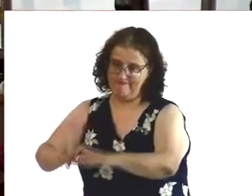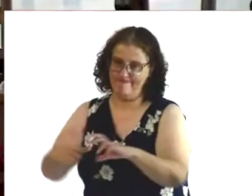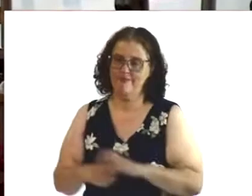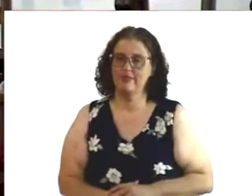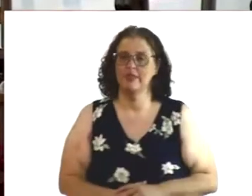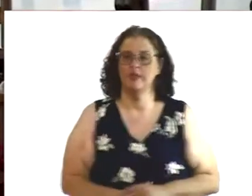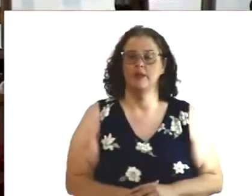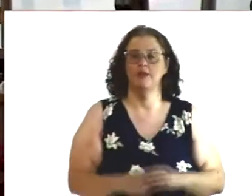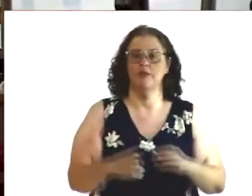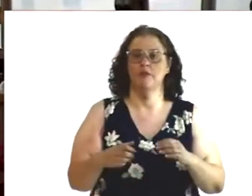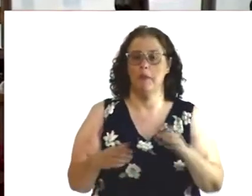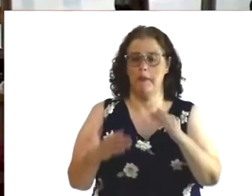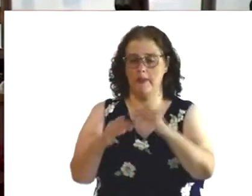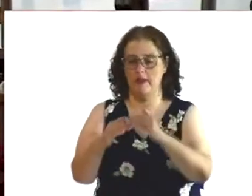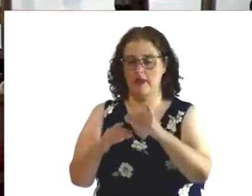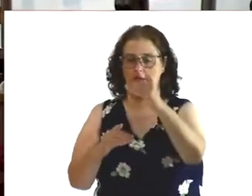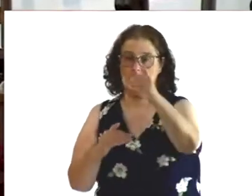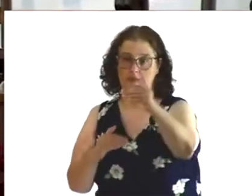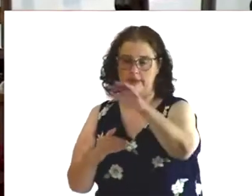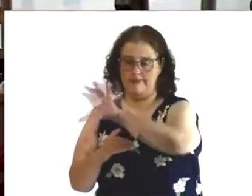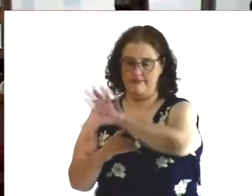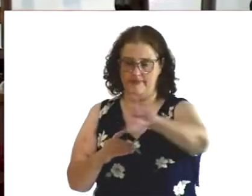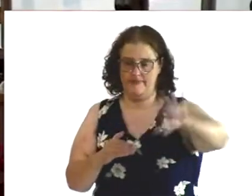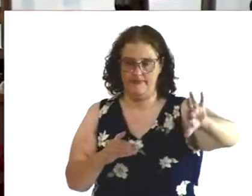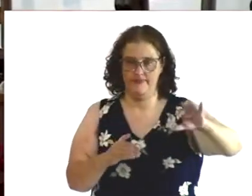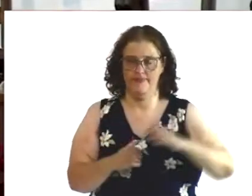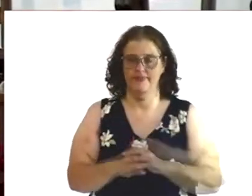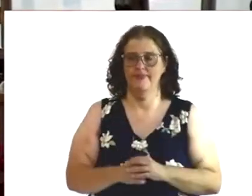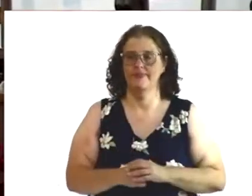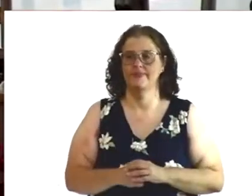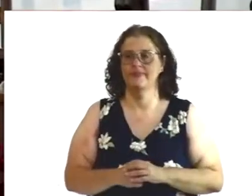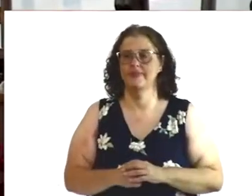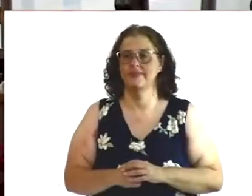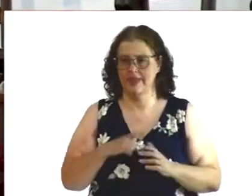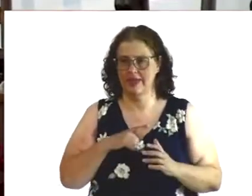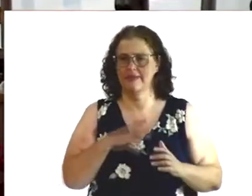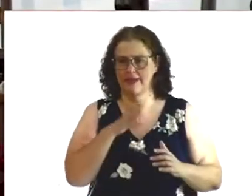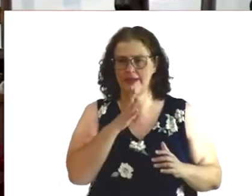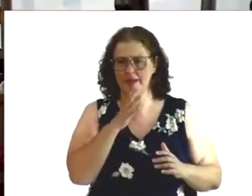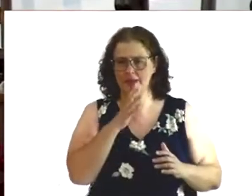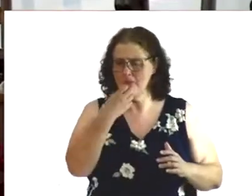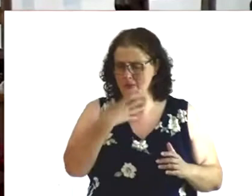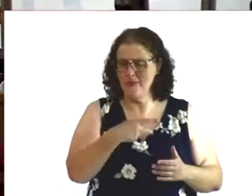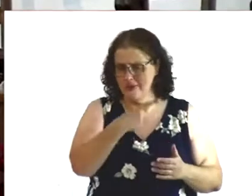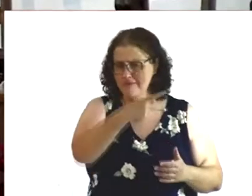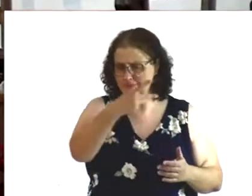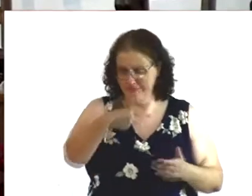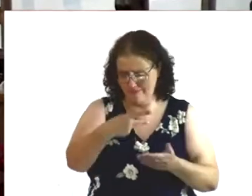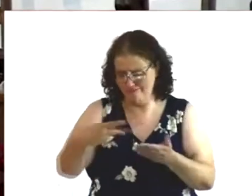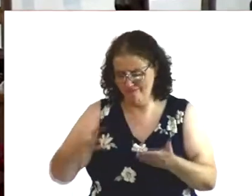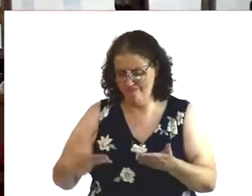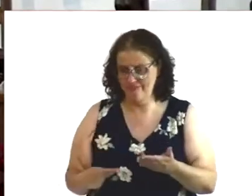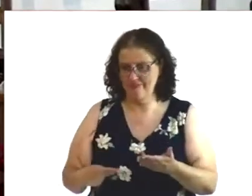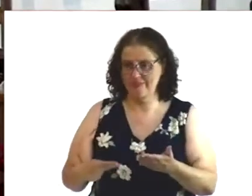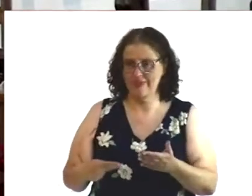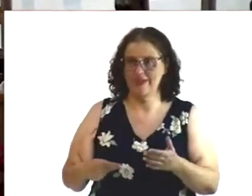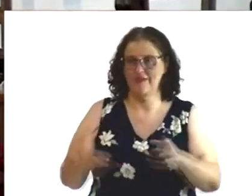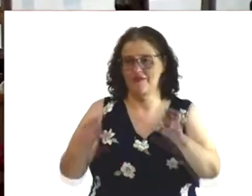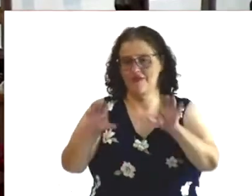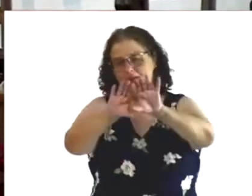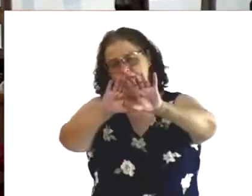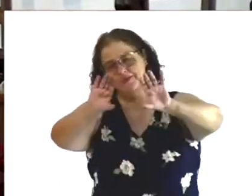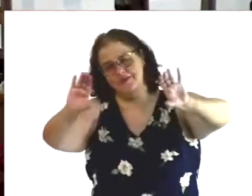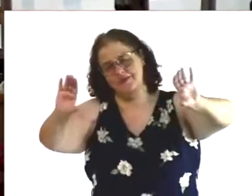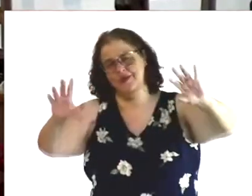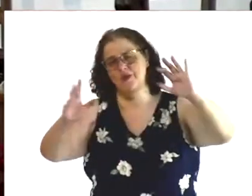cima, porque eu sei que nós temos ótimos e ótimas desenhistas, façam um céu